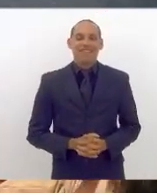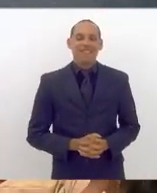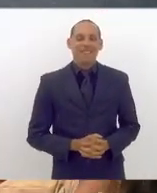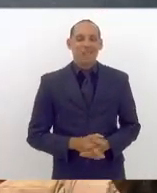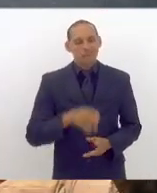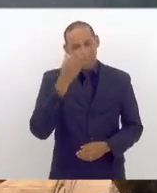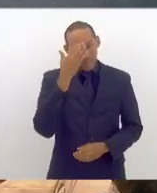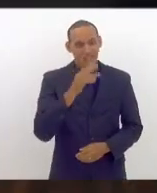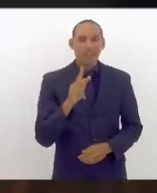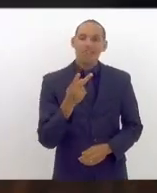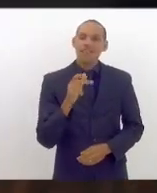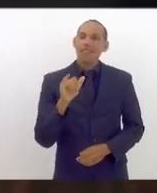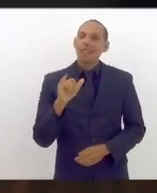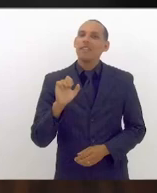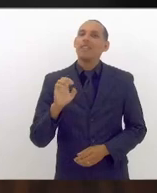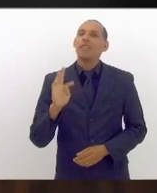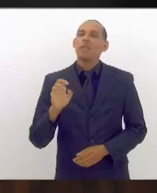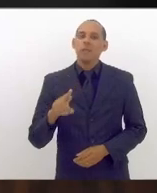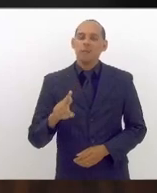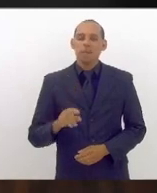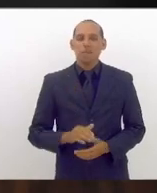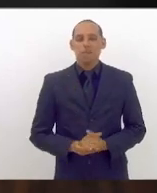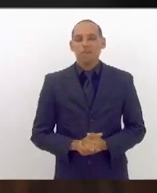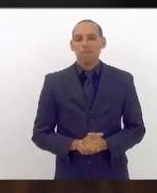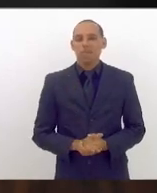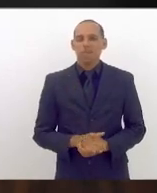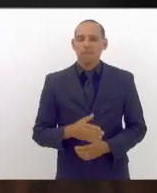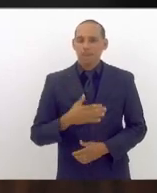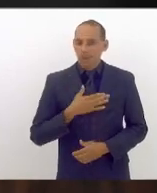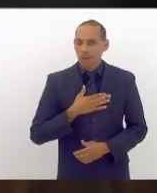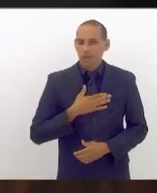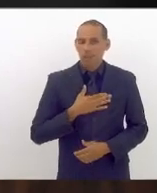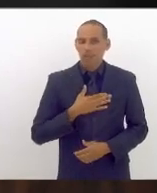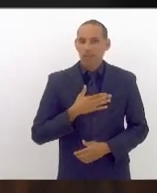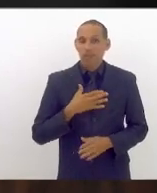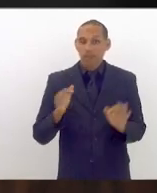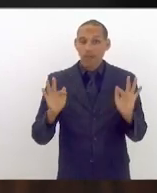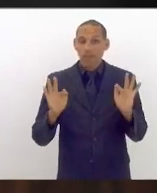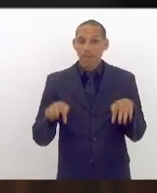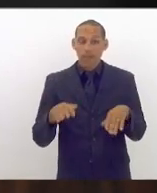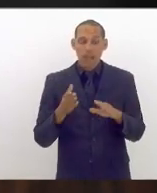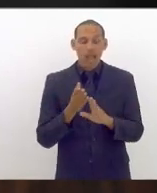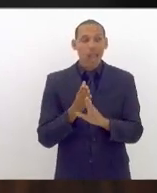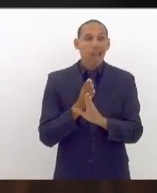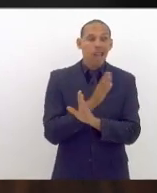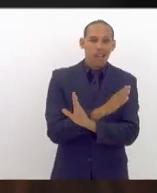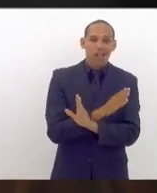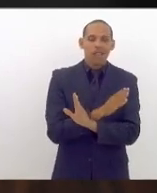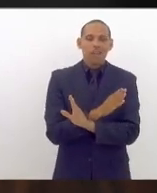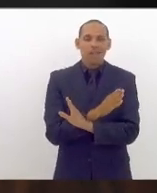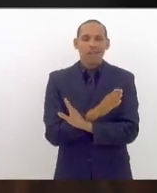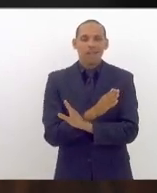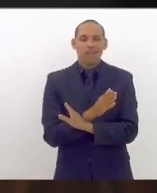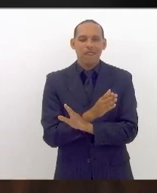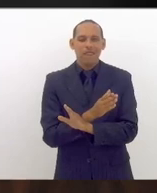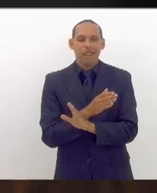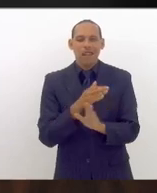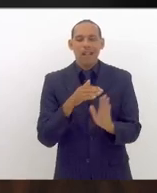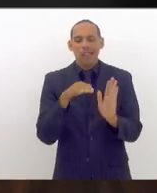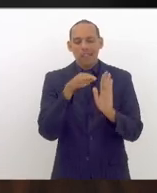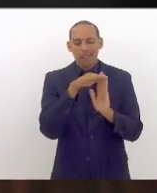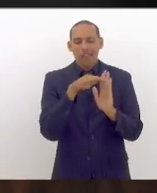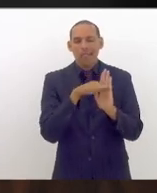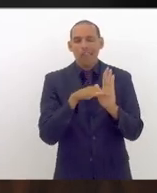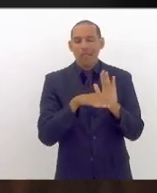Obrigado Heitor gostaria antes de encerrar quebrar um pouquinho o protocolo aqui